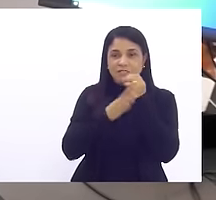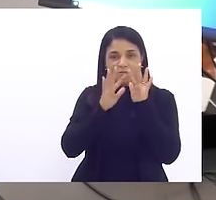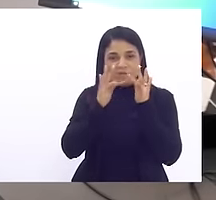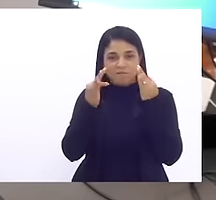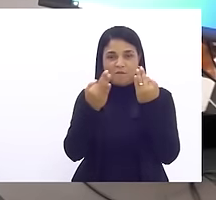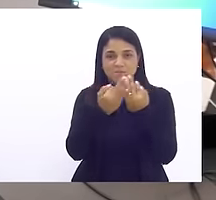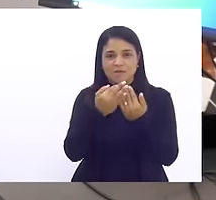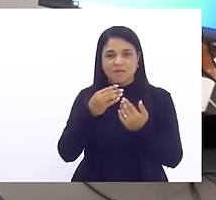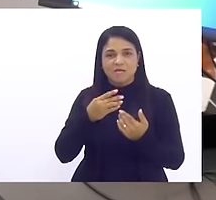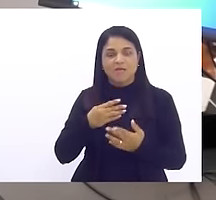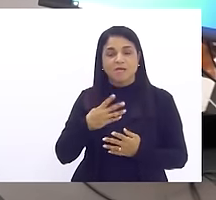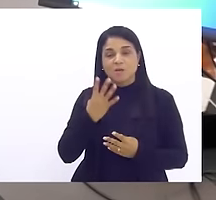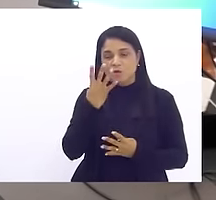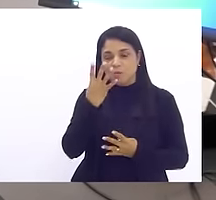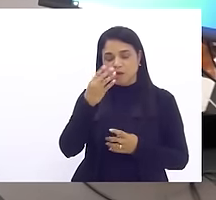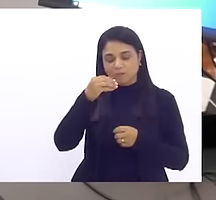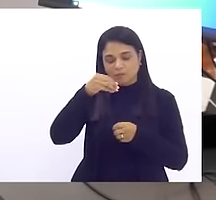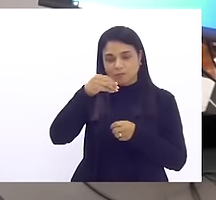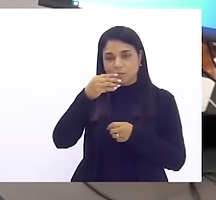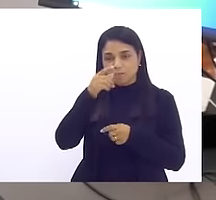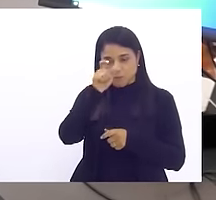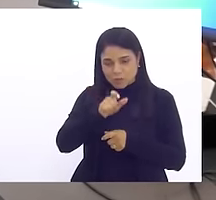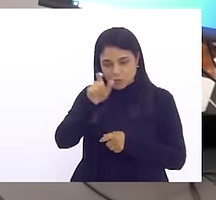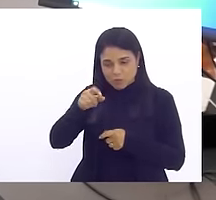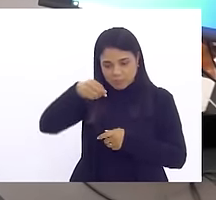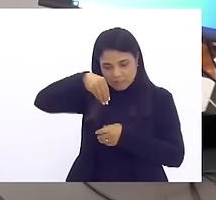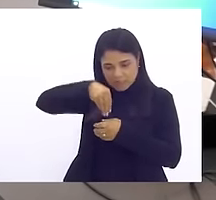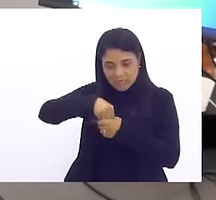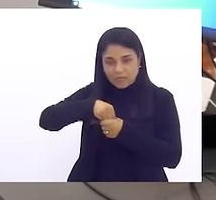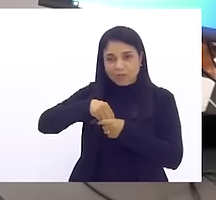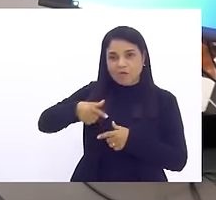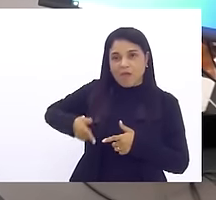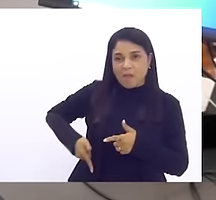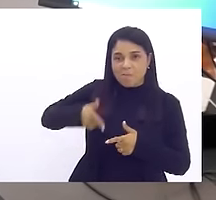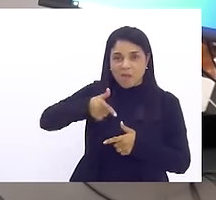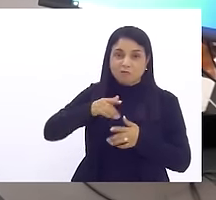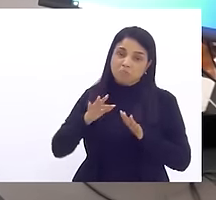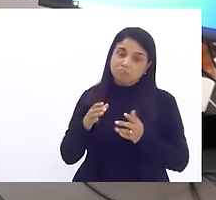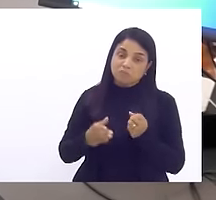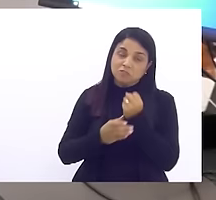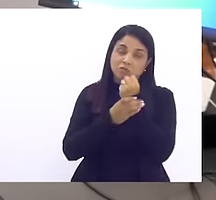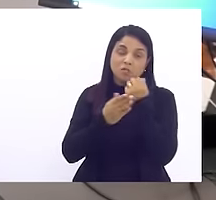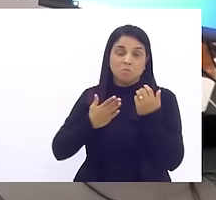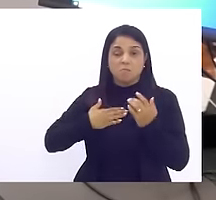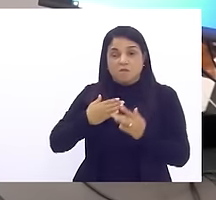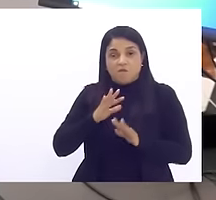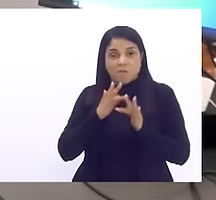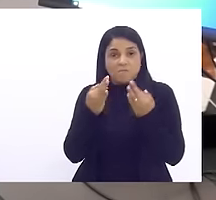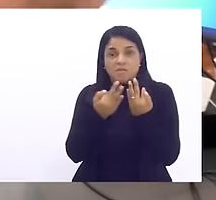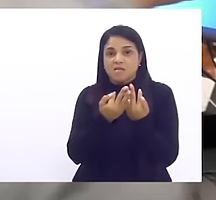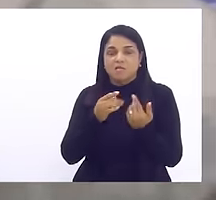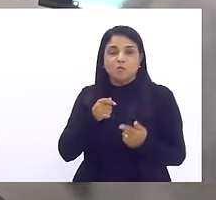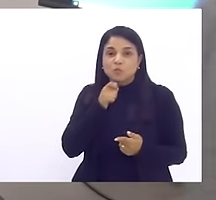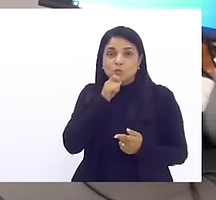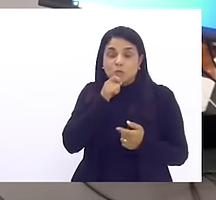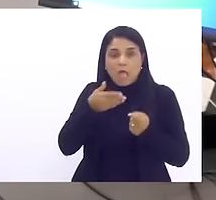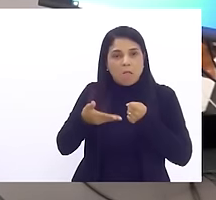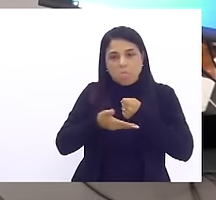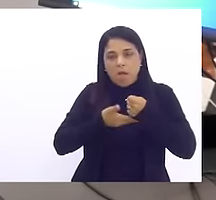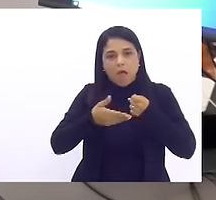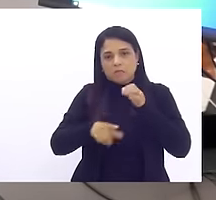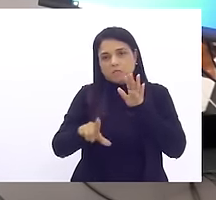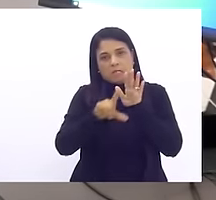caracterizado com quatro cara dentro armado se alguém me para falar isso aqui é pra segurança da minha família eu mesma argumento não tenho amparo legal isso aí legal